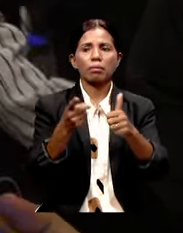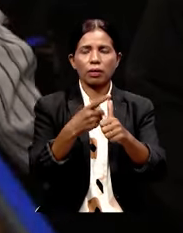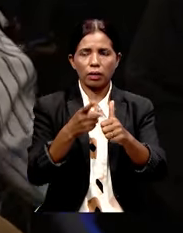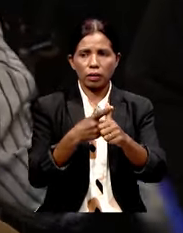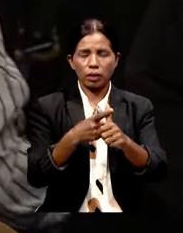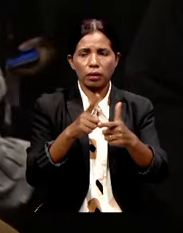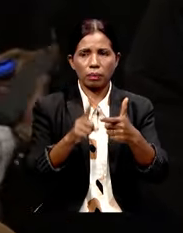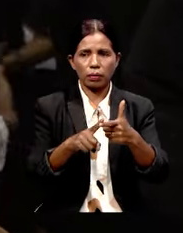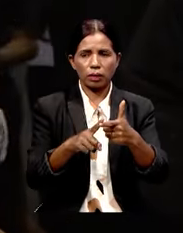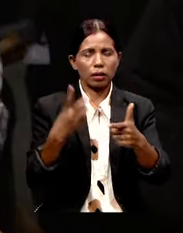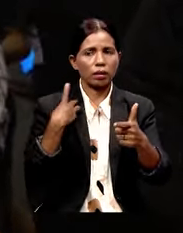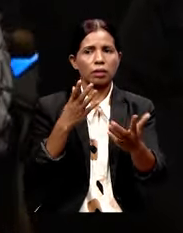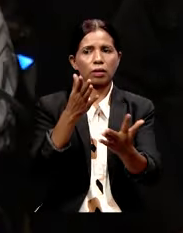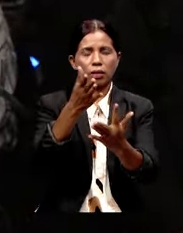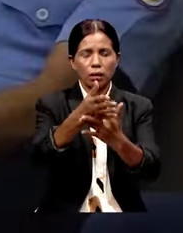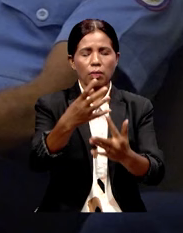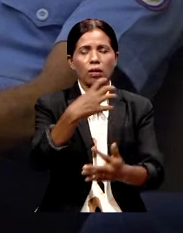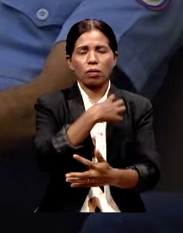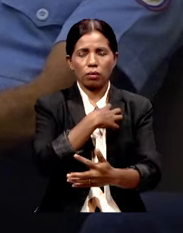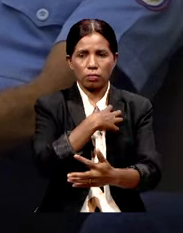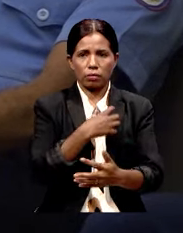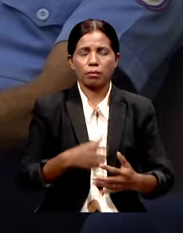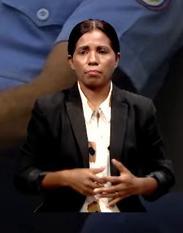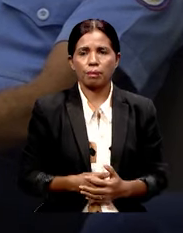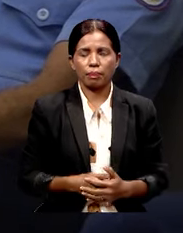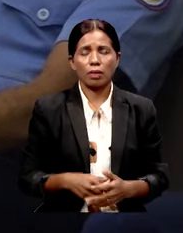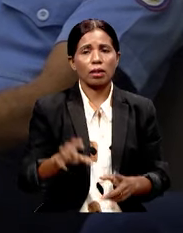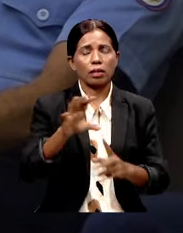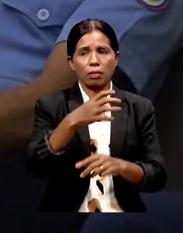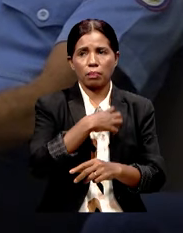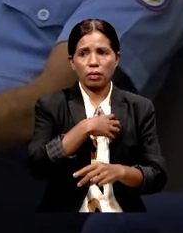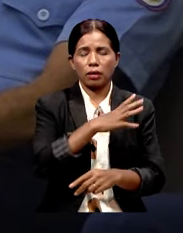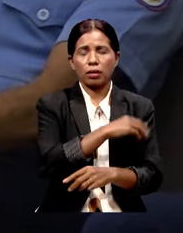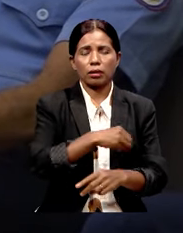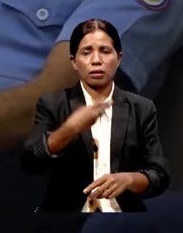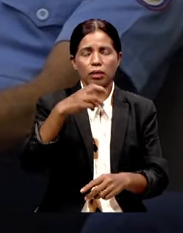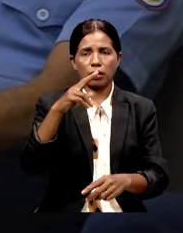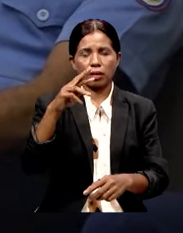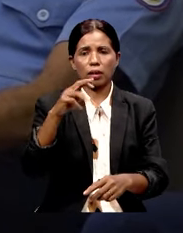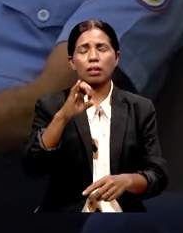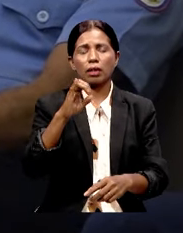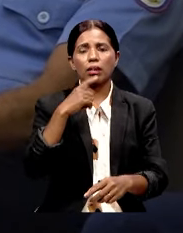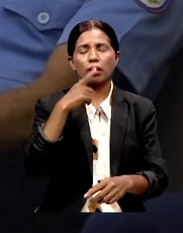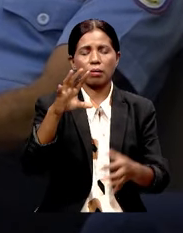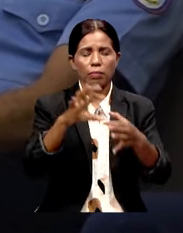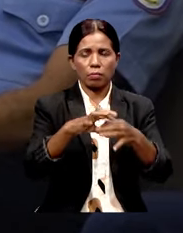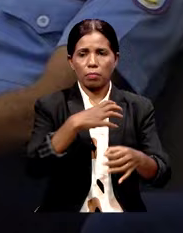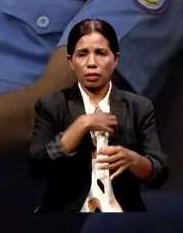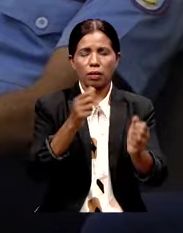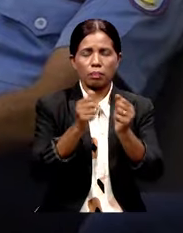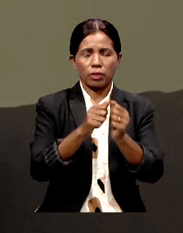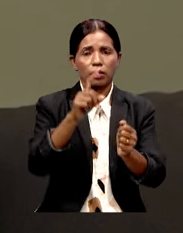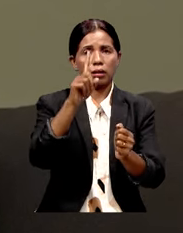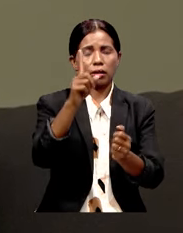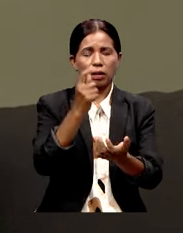Segunda fase, você vai estar matando postos. Comandante-Geral Penetele, Comissário-Geral Henrique da Costa, Ateten, membro Penetele, reunida a